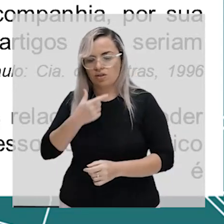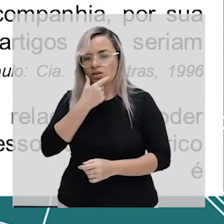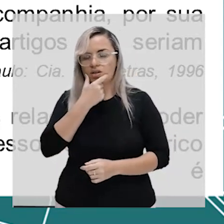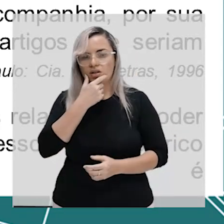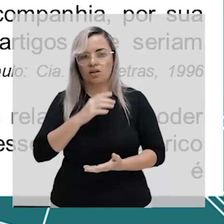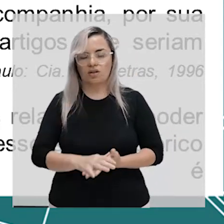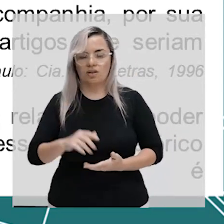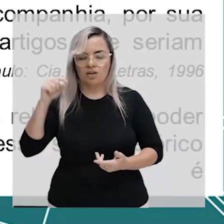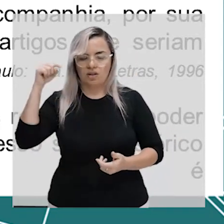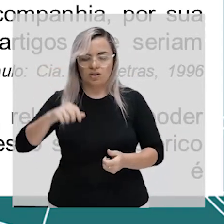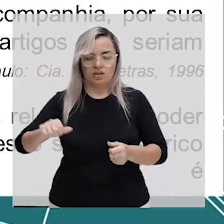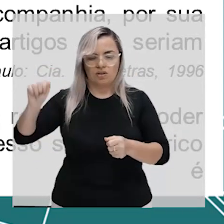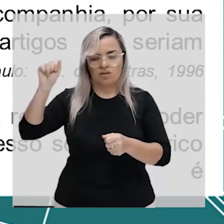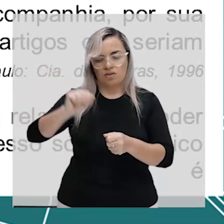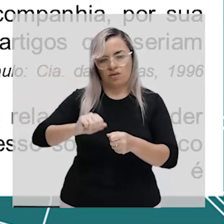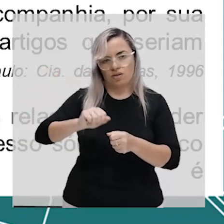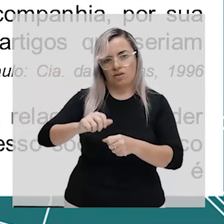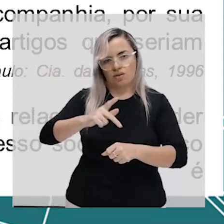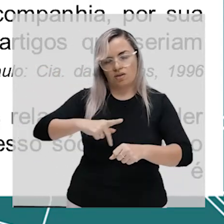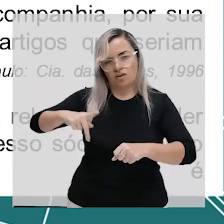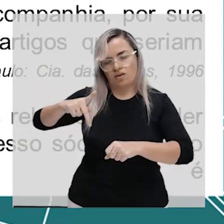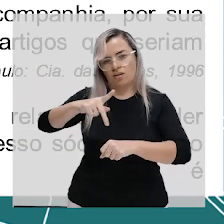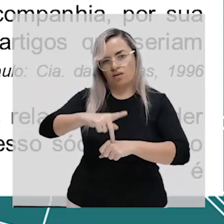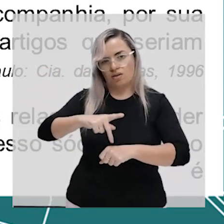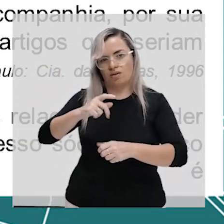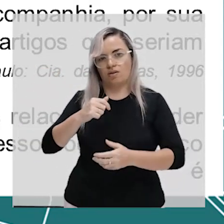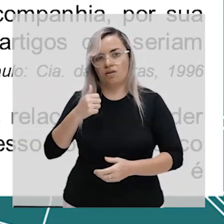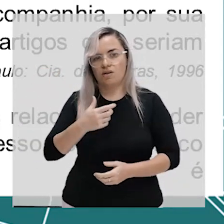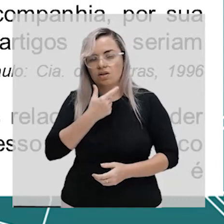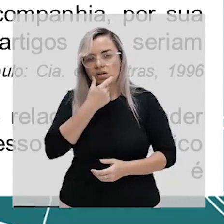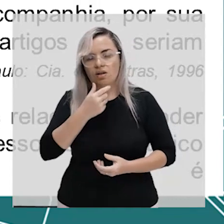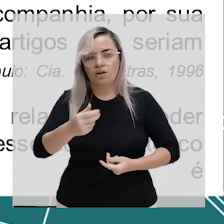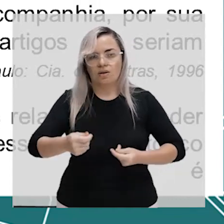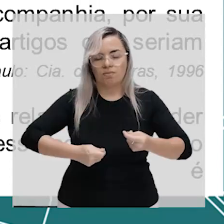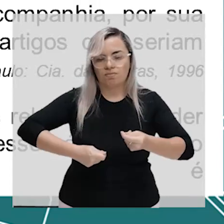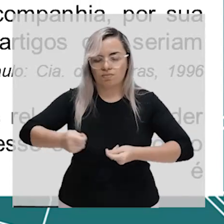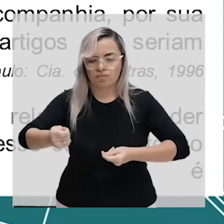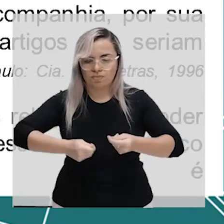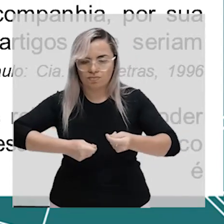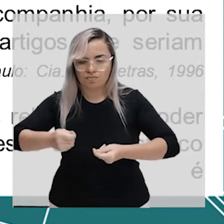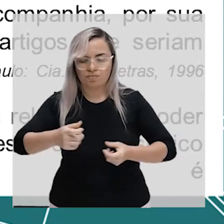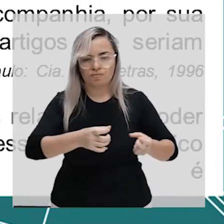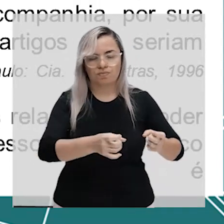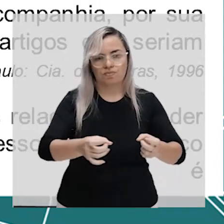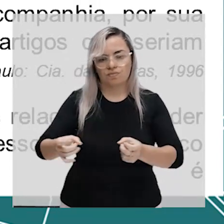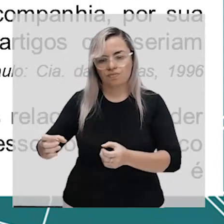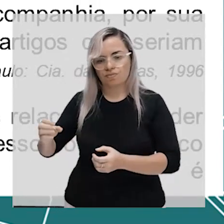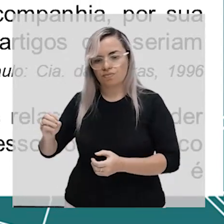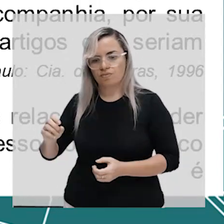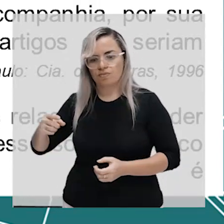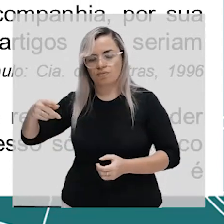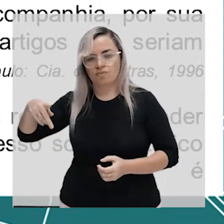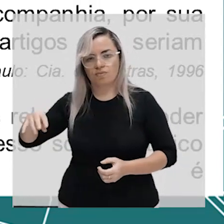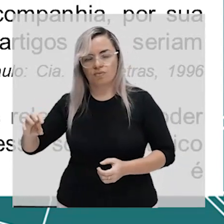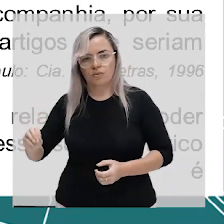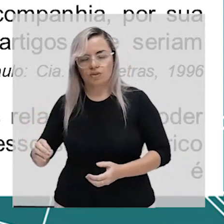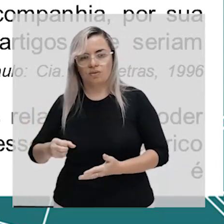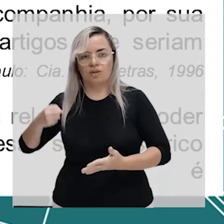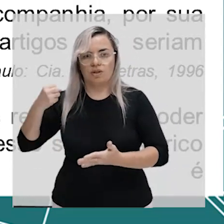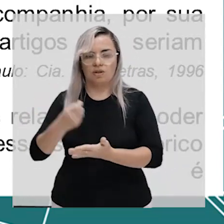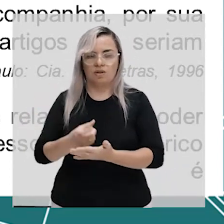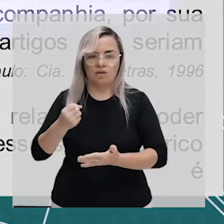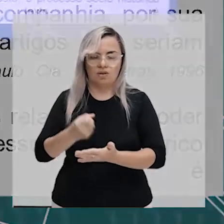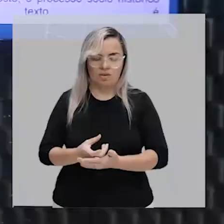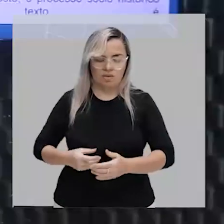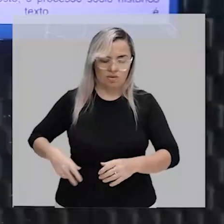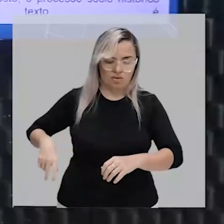Essas ações da Inglaterra, na negociação do ópio, na venda do ópio, na compra de prata dentro